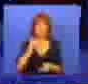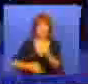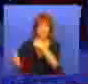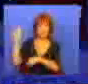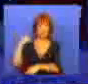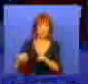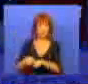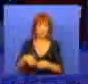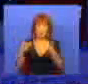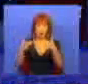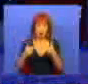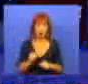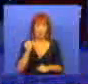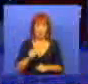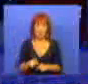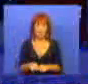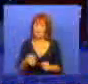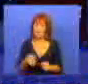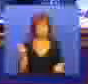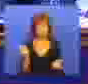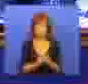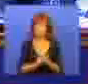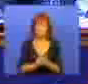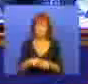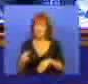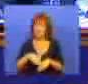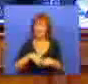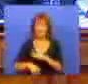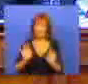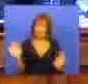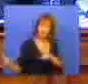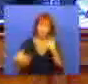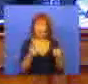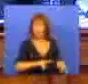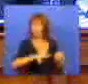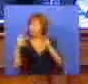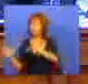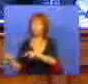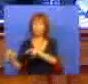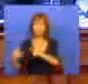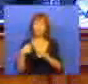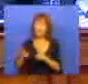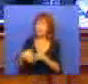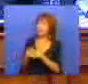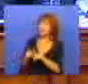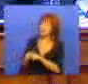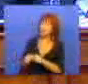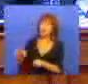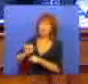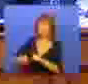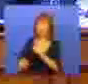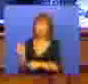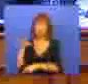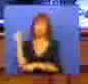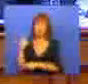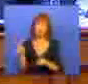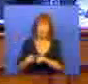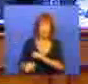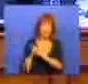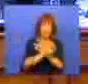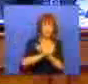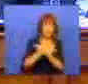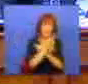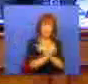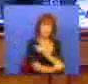anteriores, o orçamento não indica a realização de qualquer transferência, quer para a Movijovem, quer para a